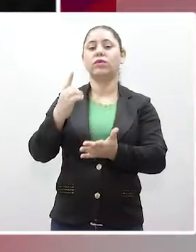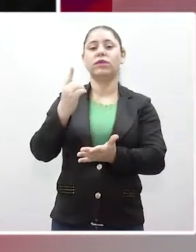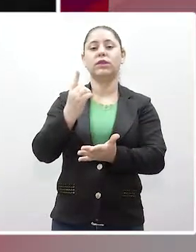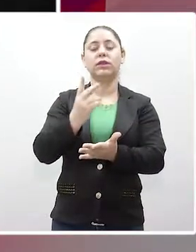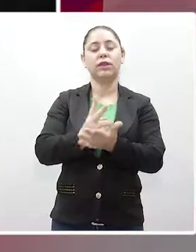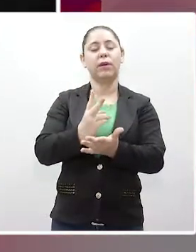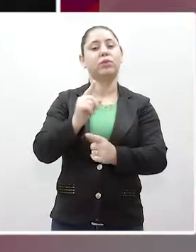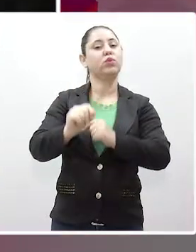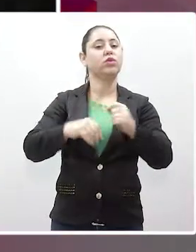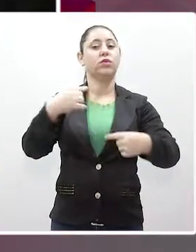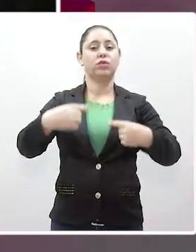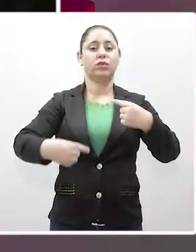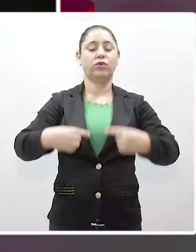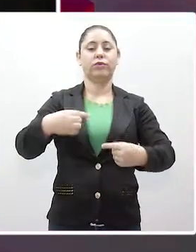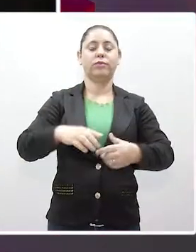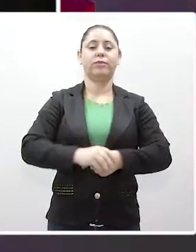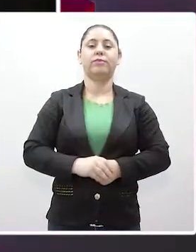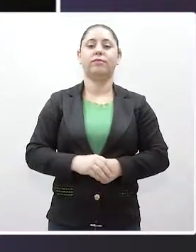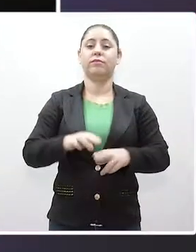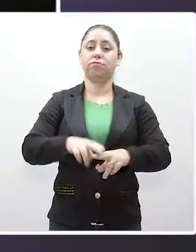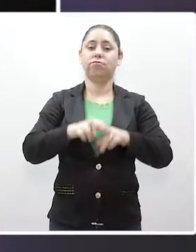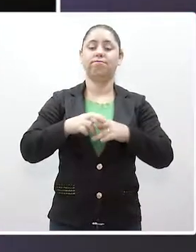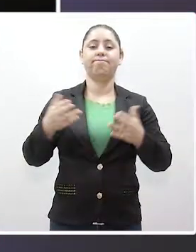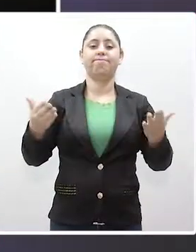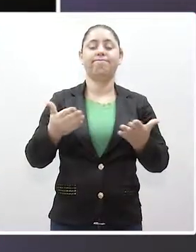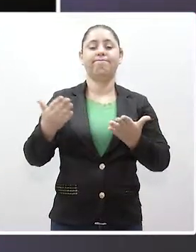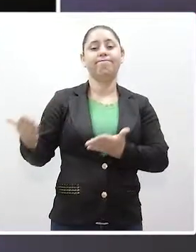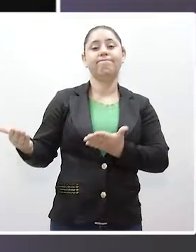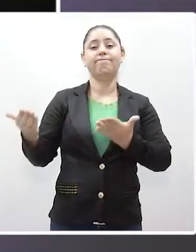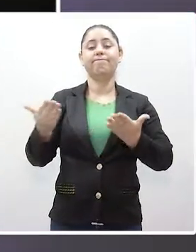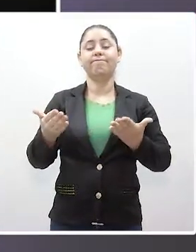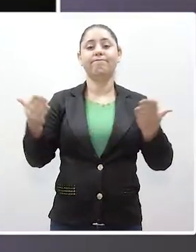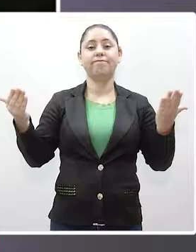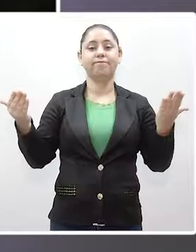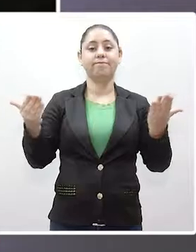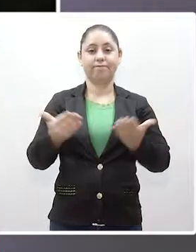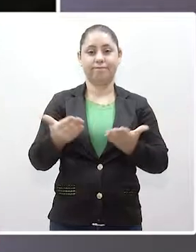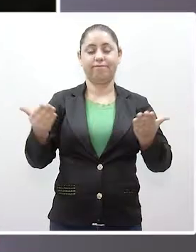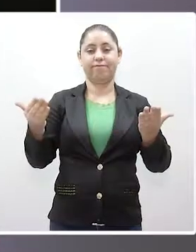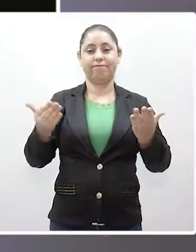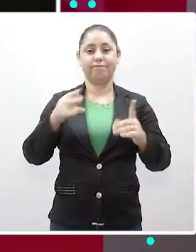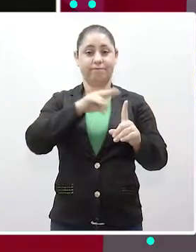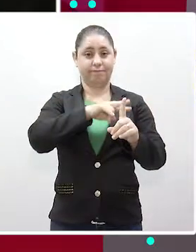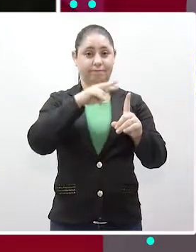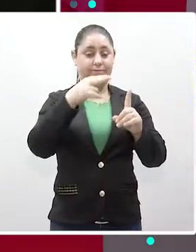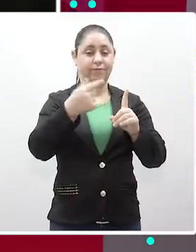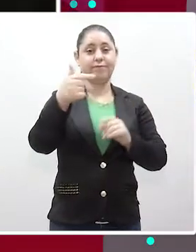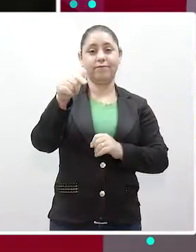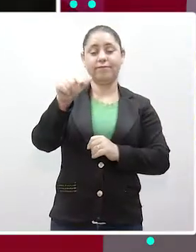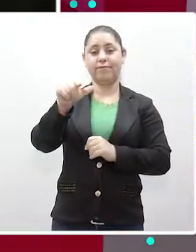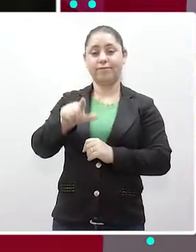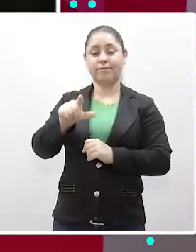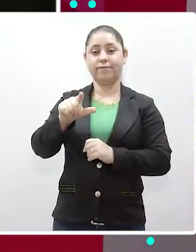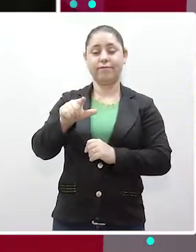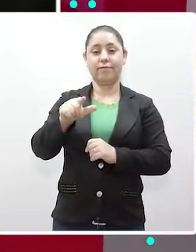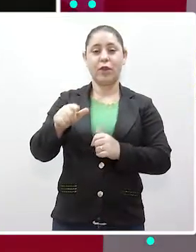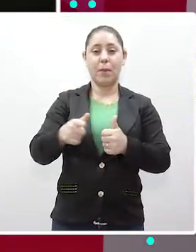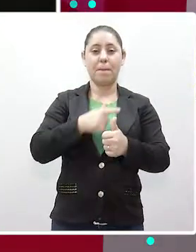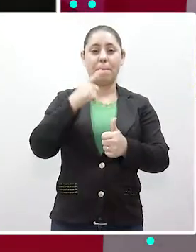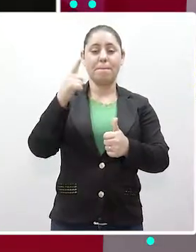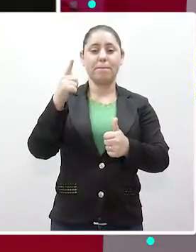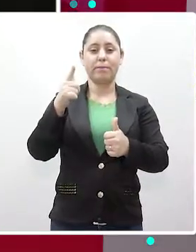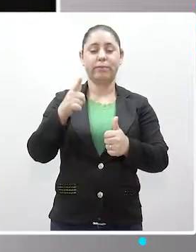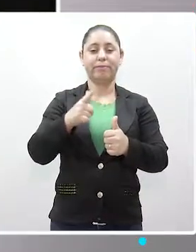muito válido. Por isso mesmo, a gente vai receber nessa edição do Perspectiva mais uma vez o nosso